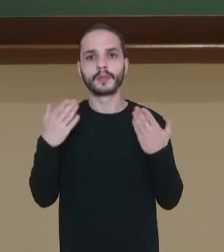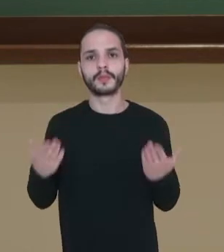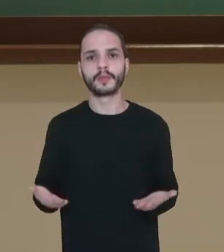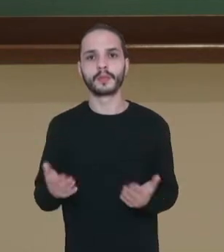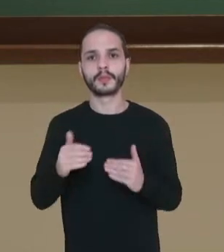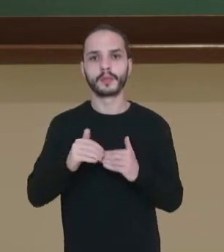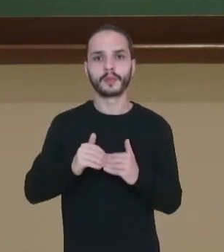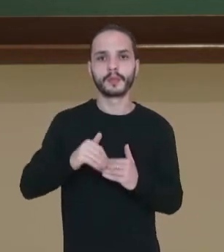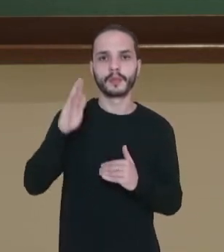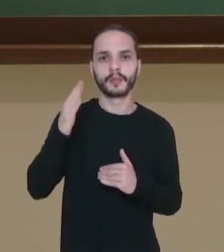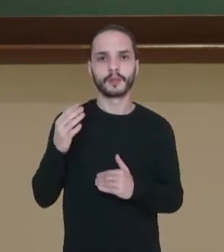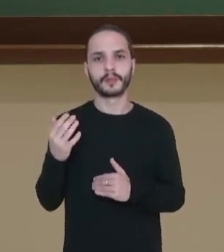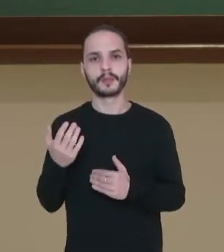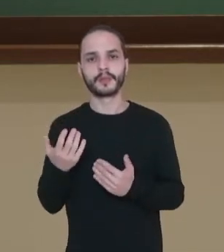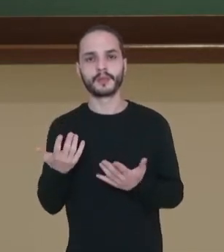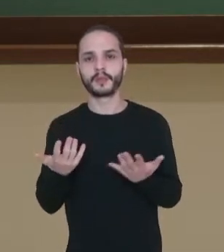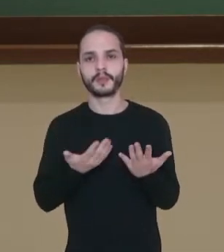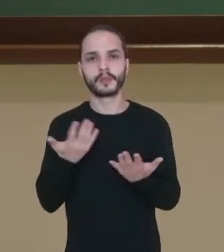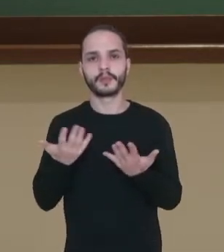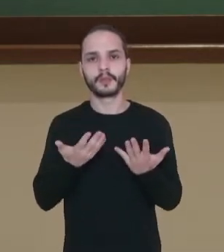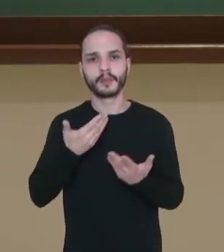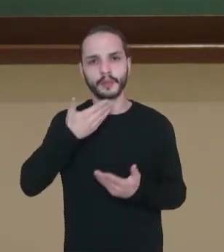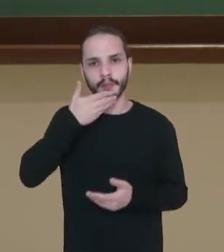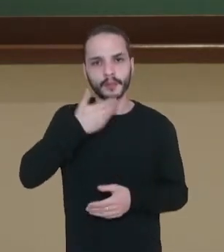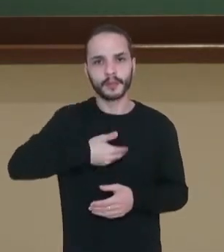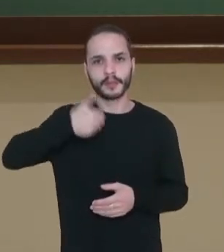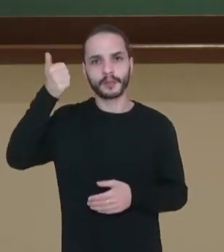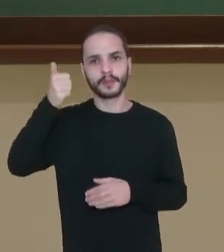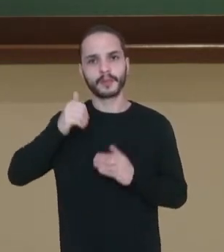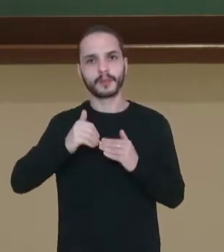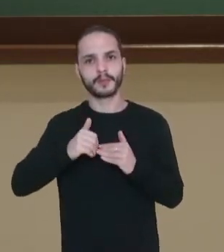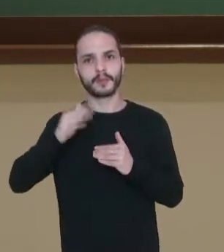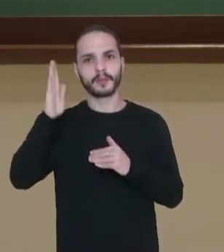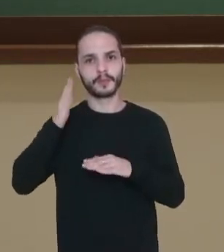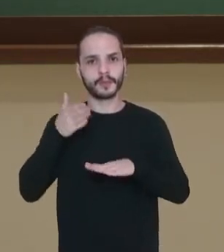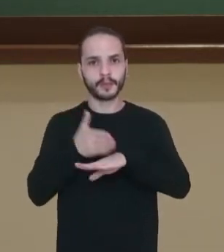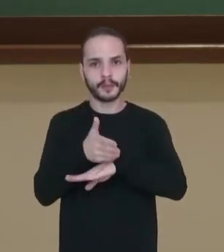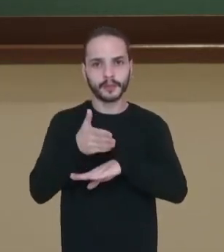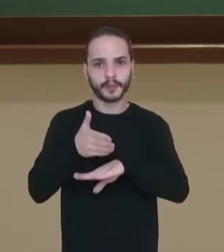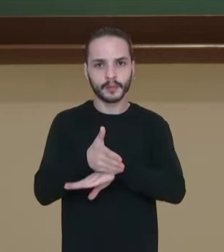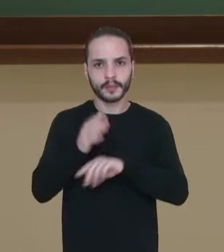mais acessível, qual situação seria mais acessível para as pessoas